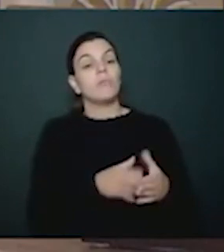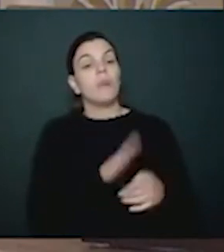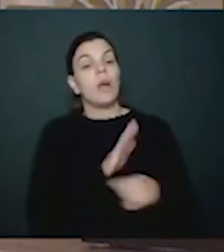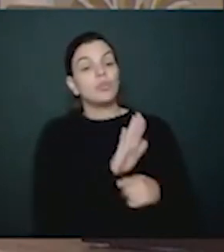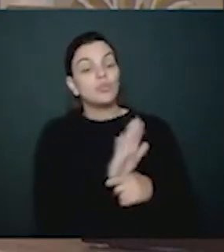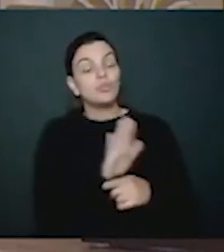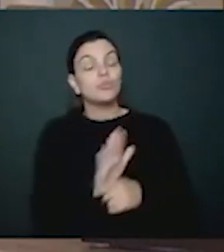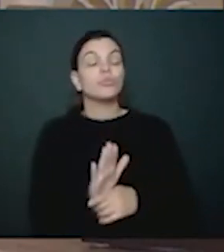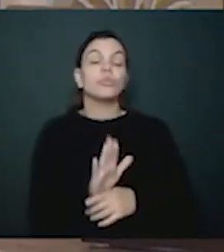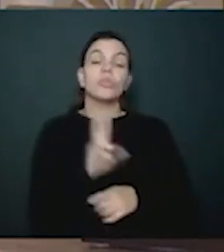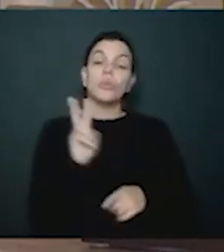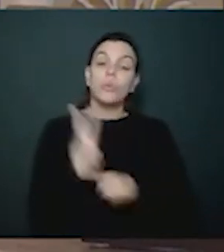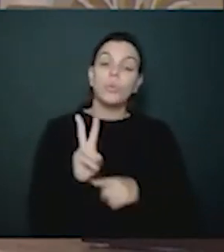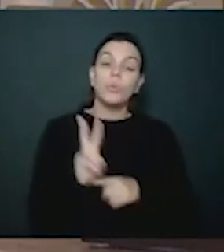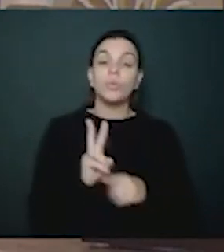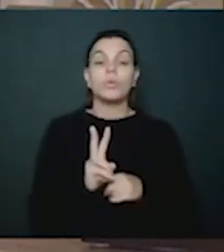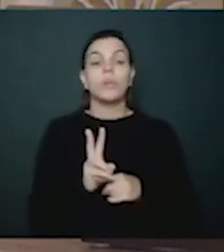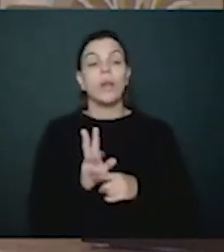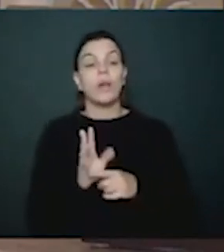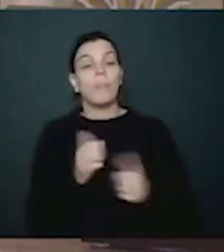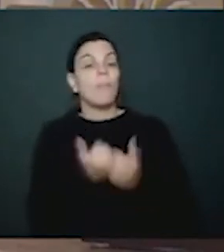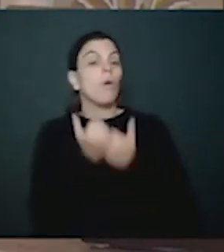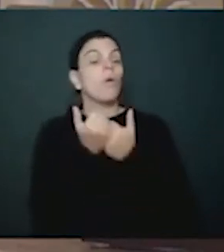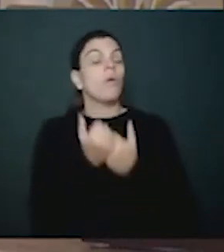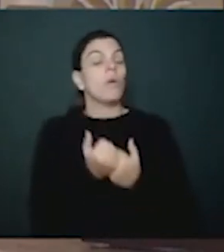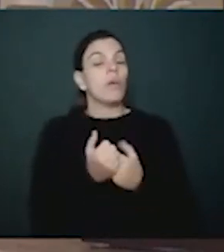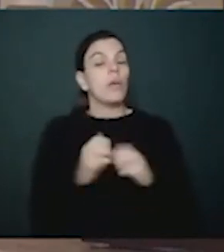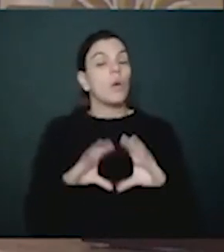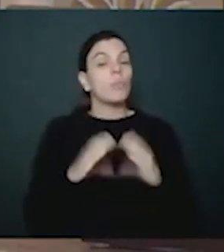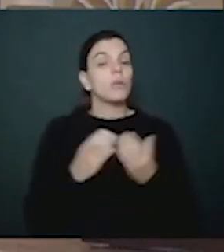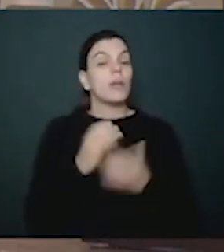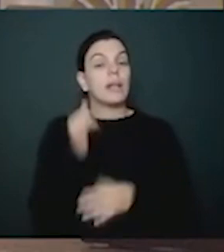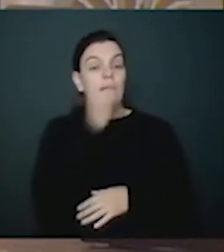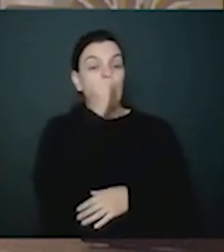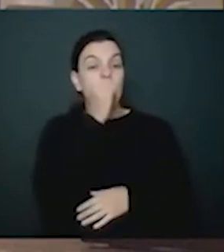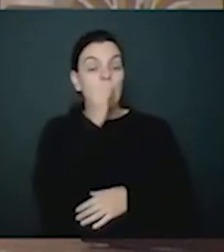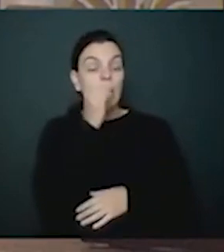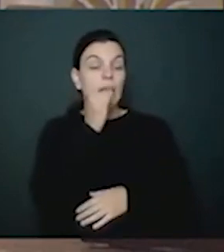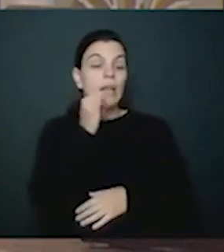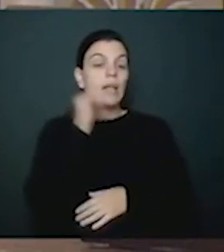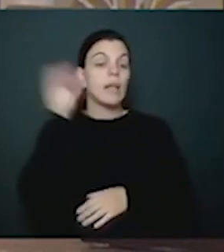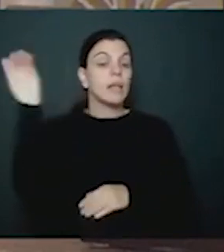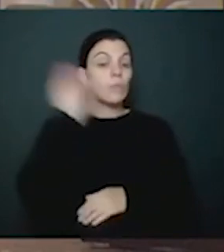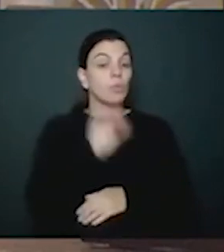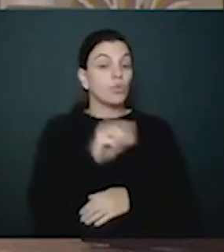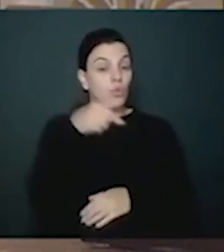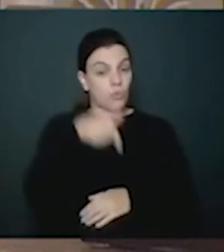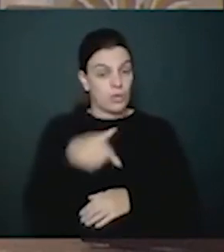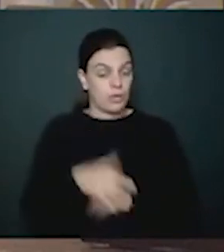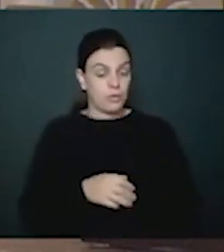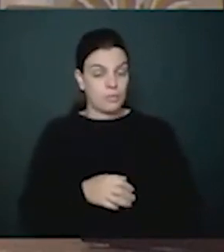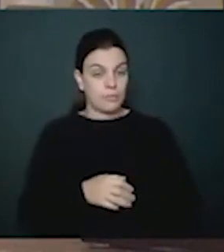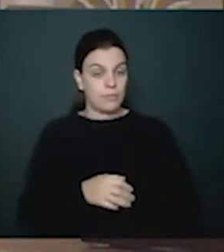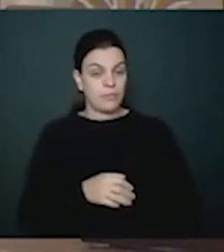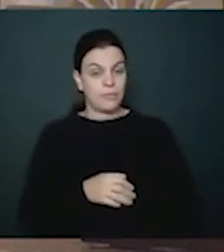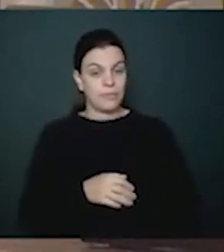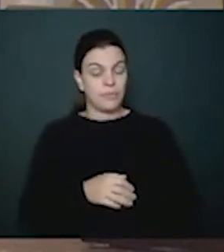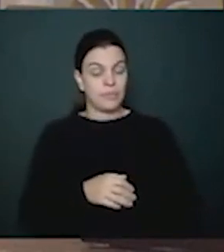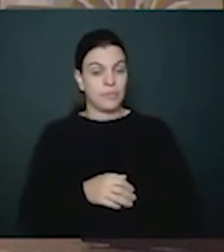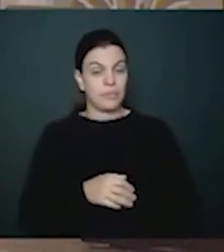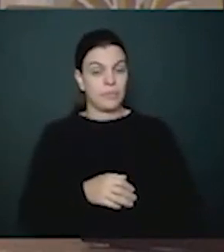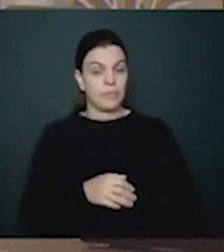italiana aqui em Curitiba e também nesta região do Portão. E, neste preservar a história e a